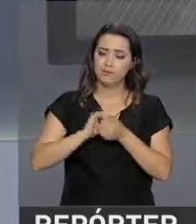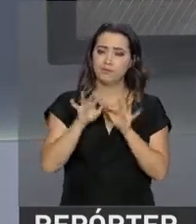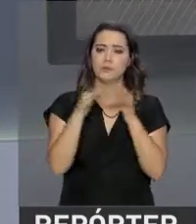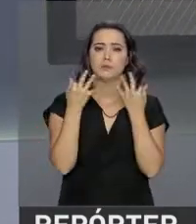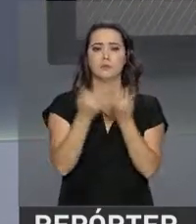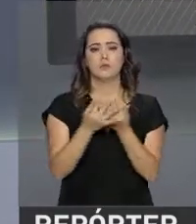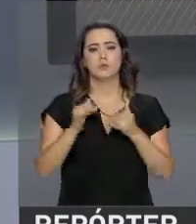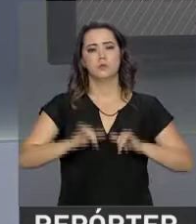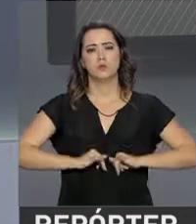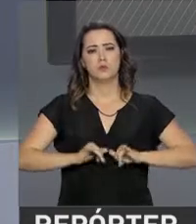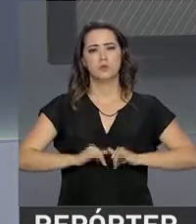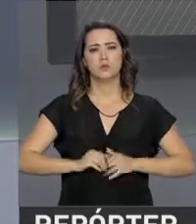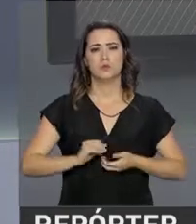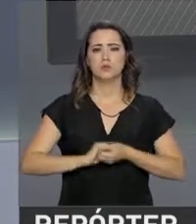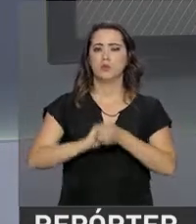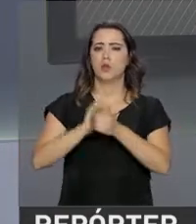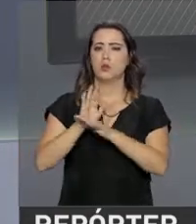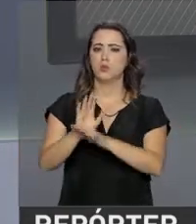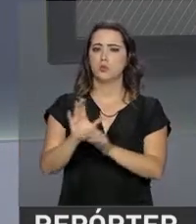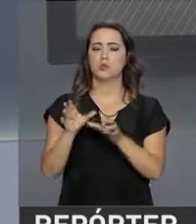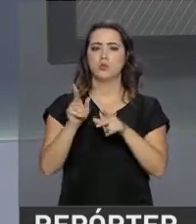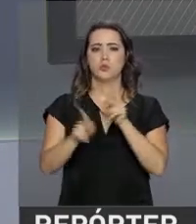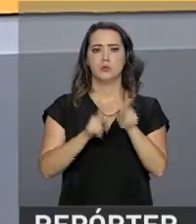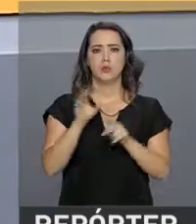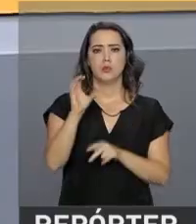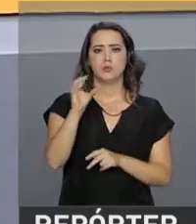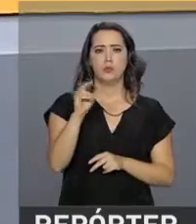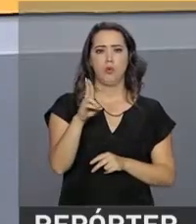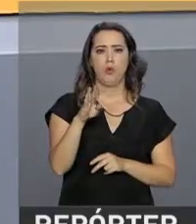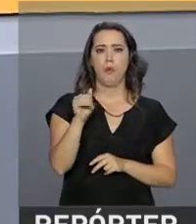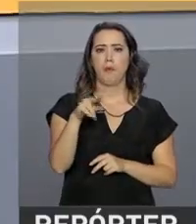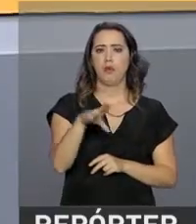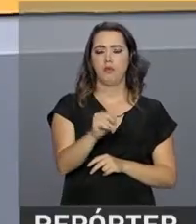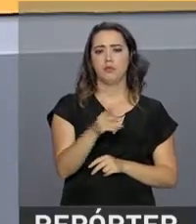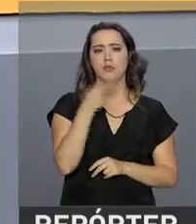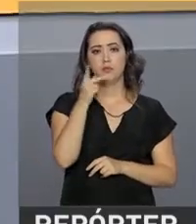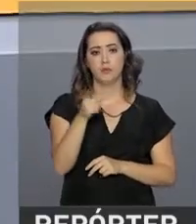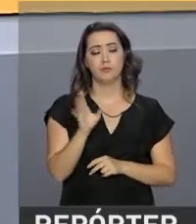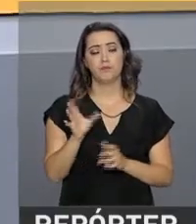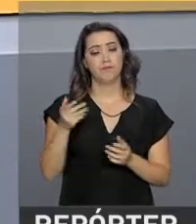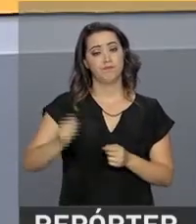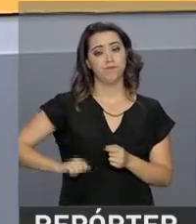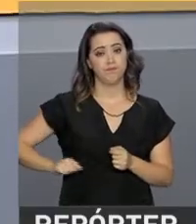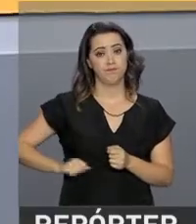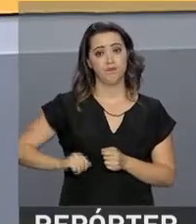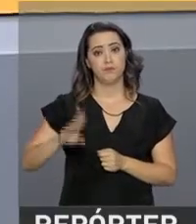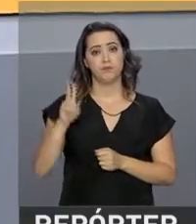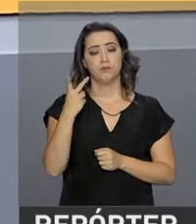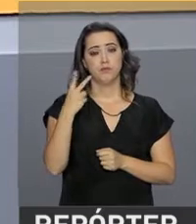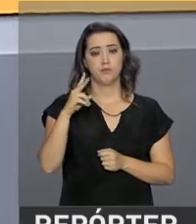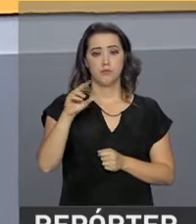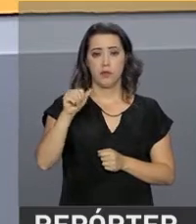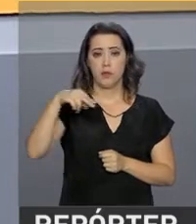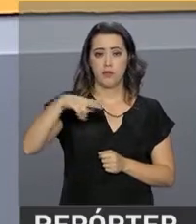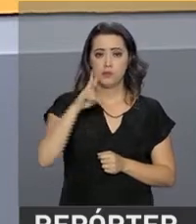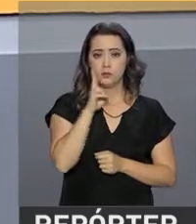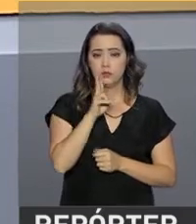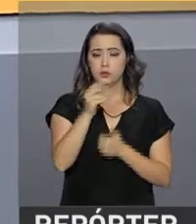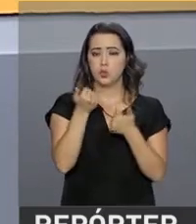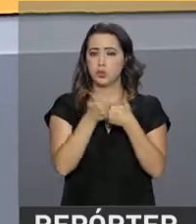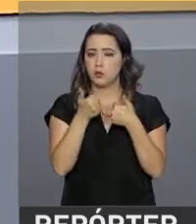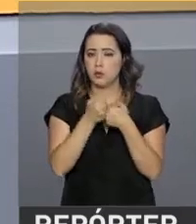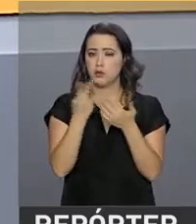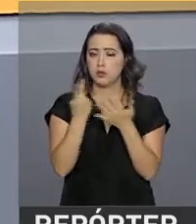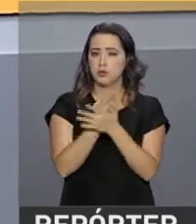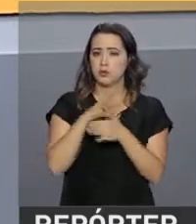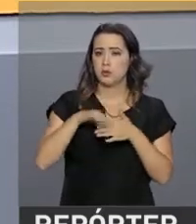e expressa solidariedade ao povo cubano. A nota diz ainda que a Embaixada do Brasil em Havana segue acompanhando a situação